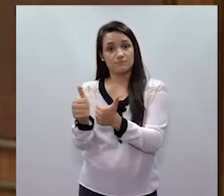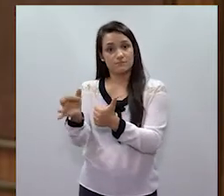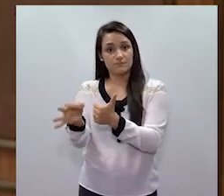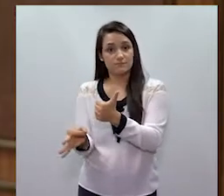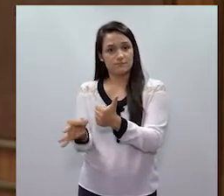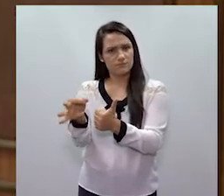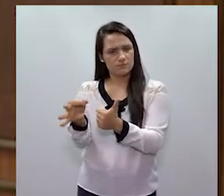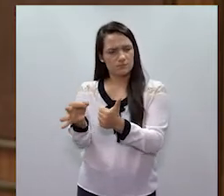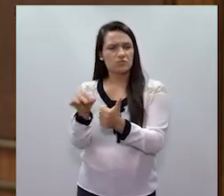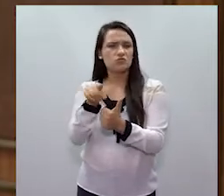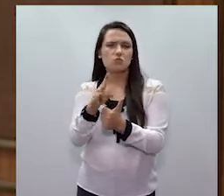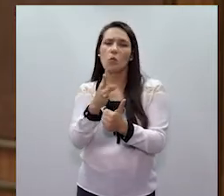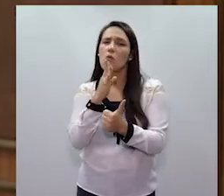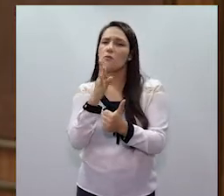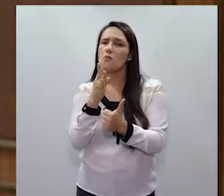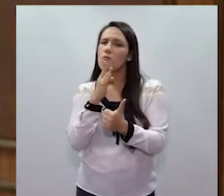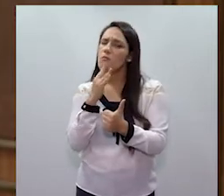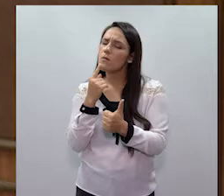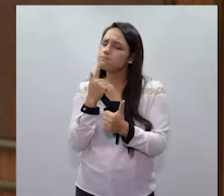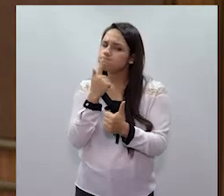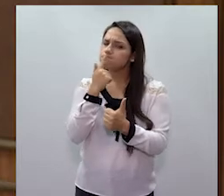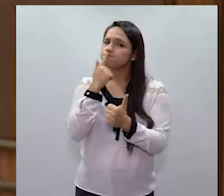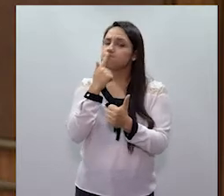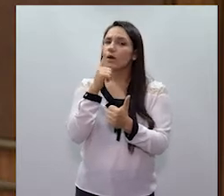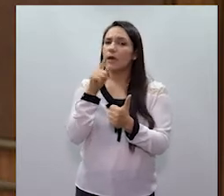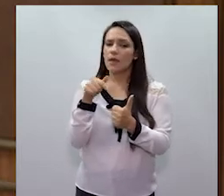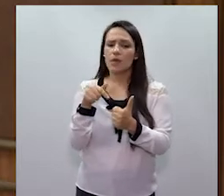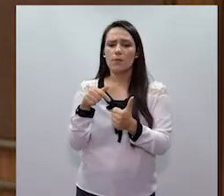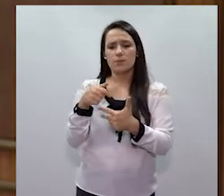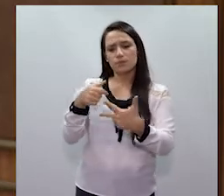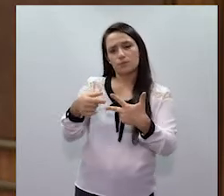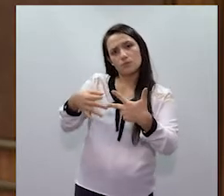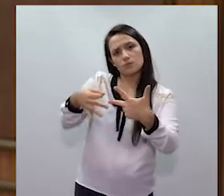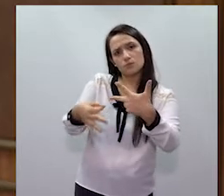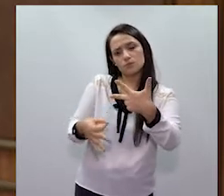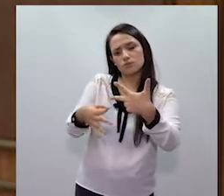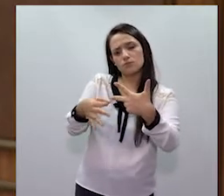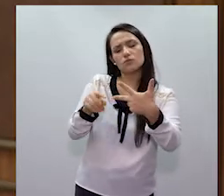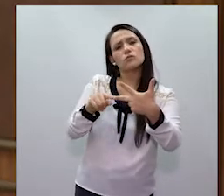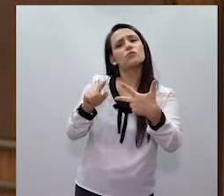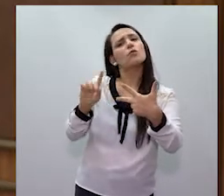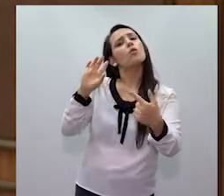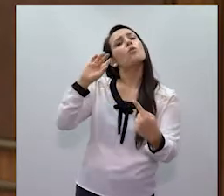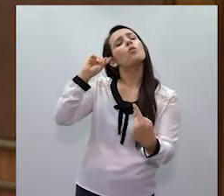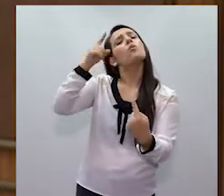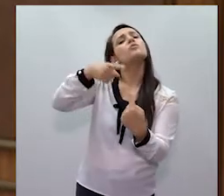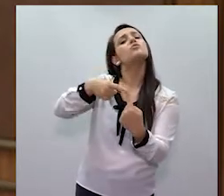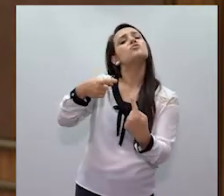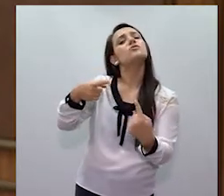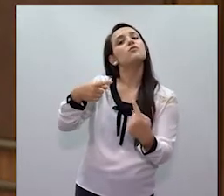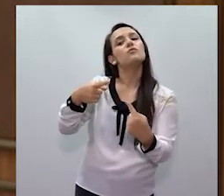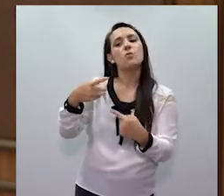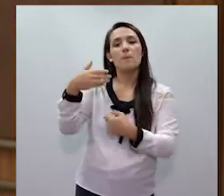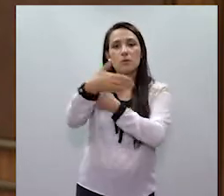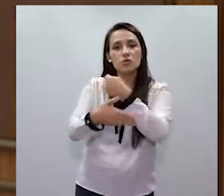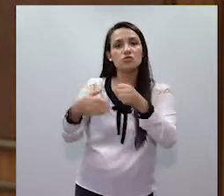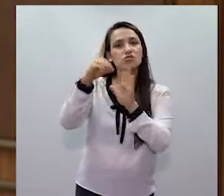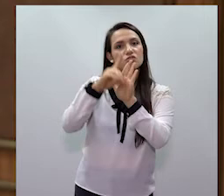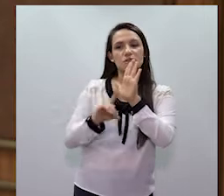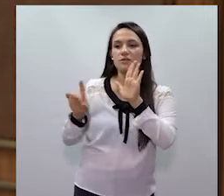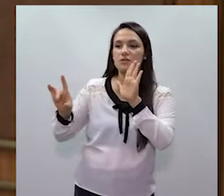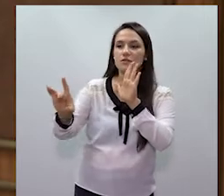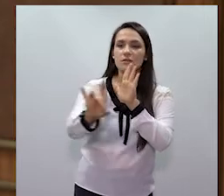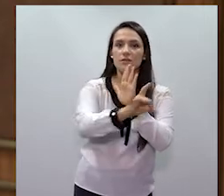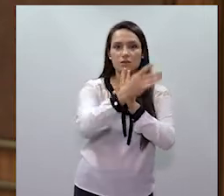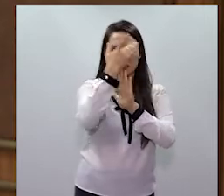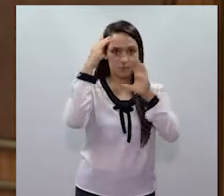você possa conhecer cada dia mais sobre o Poder Judiciário, que tem a missão de defender os direitos de cada cidadão.